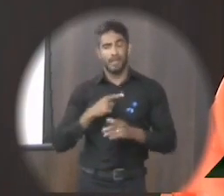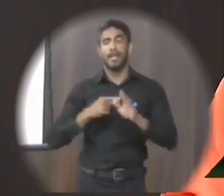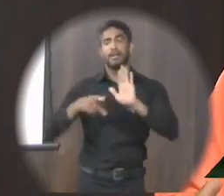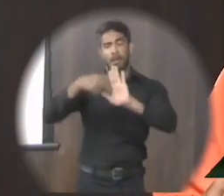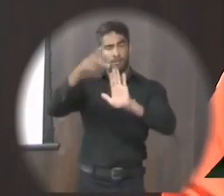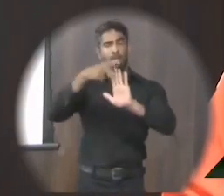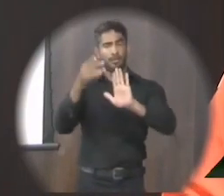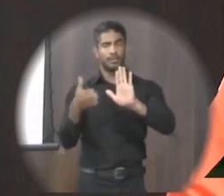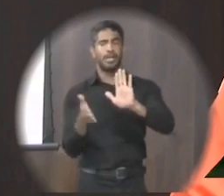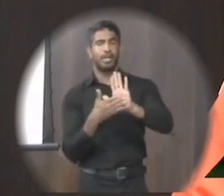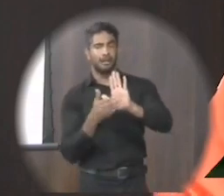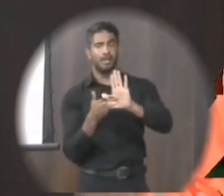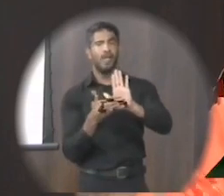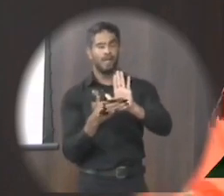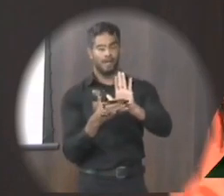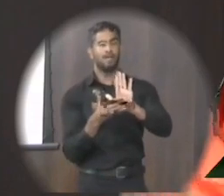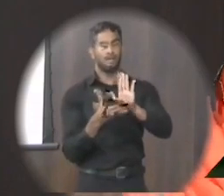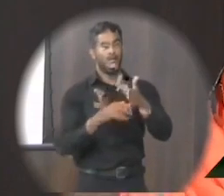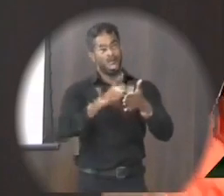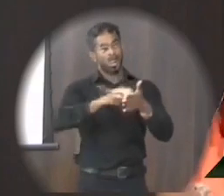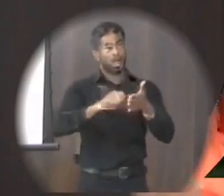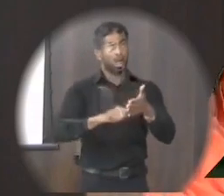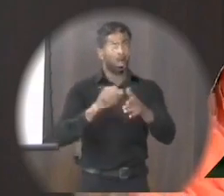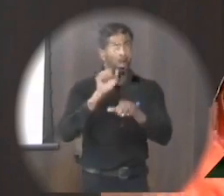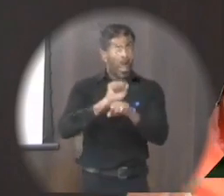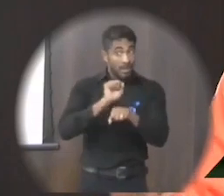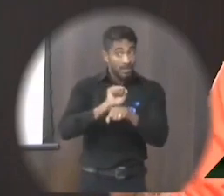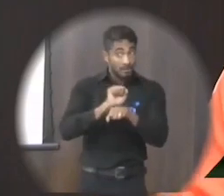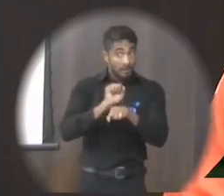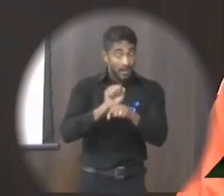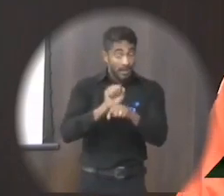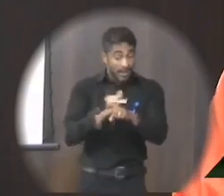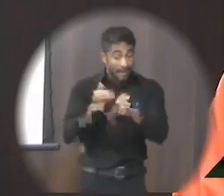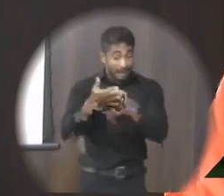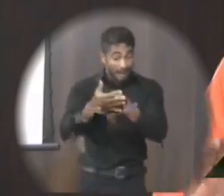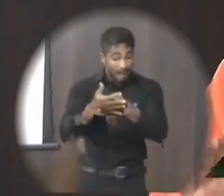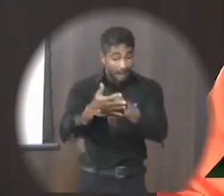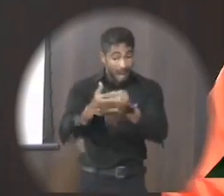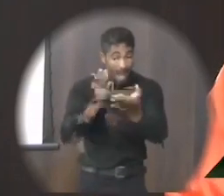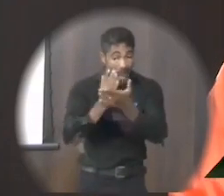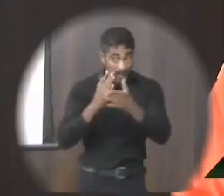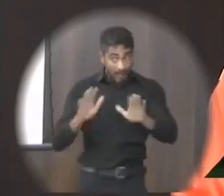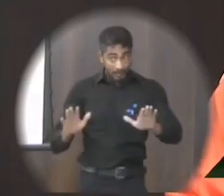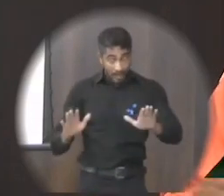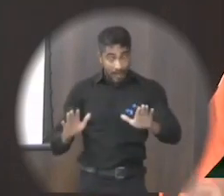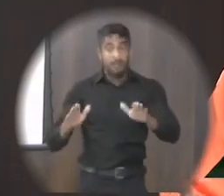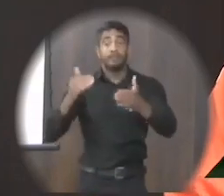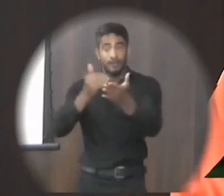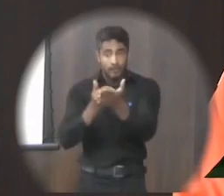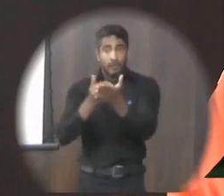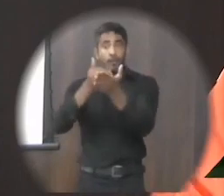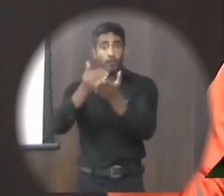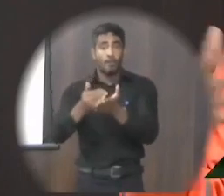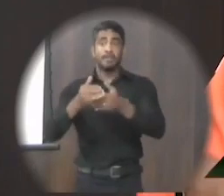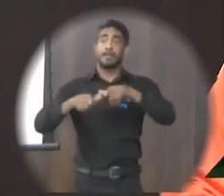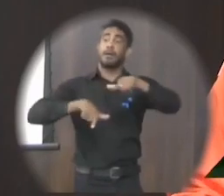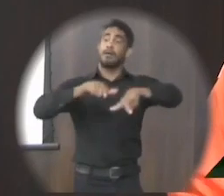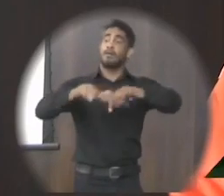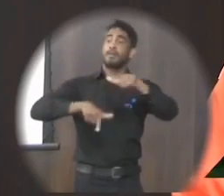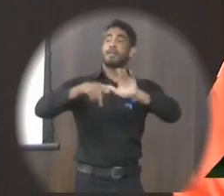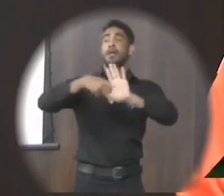já engavetado, esperando só esse período da pandemia passar para a gente estar executando